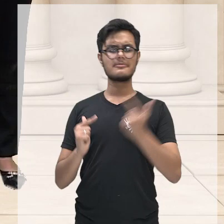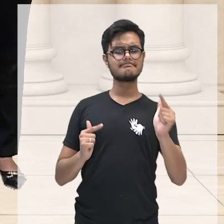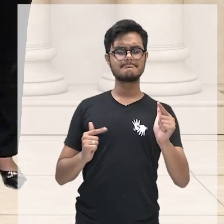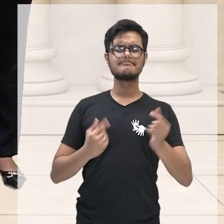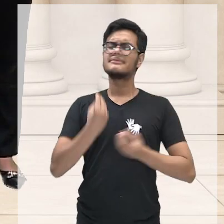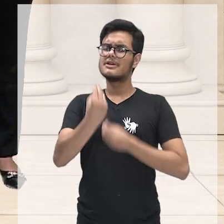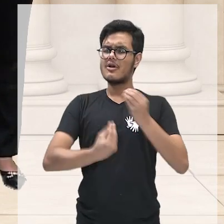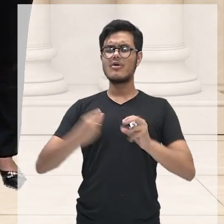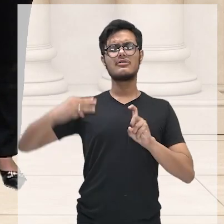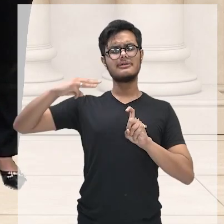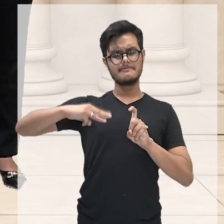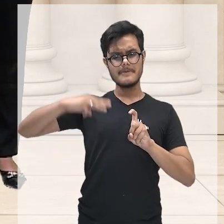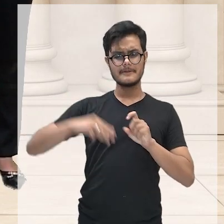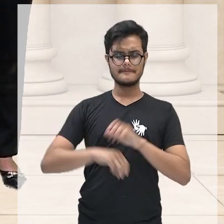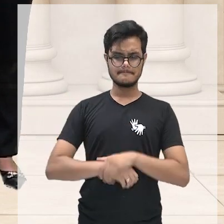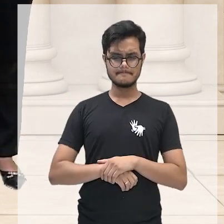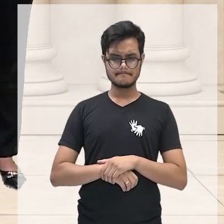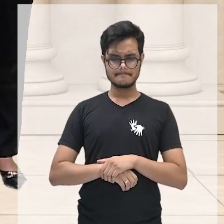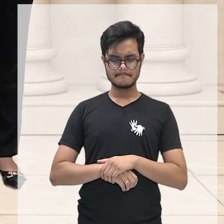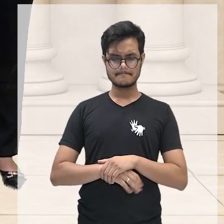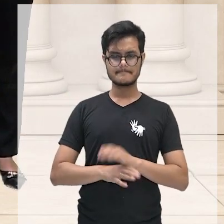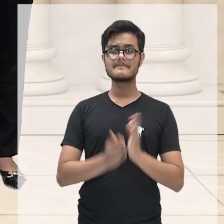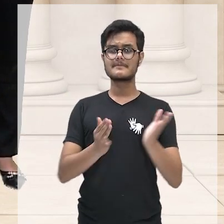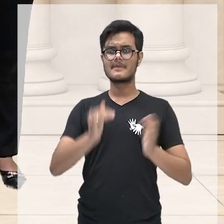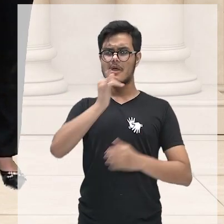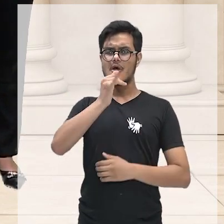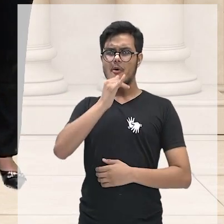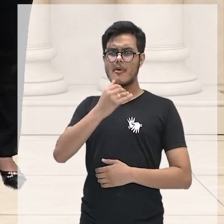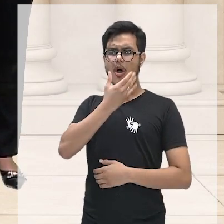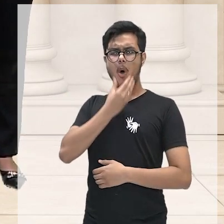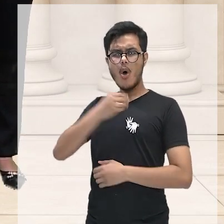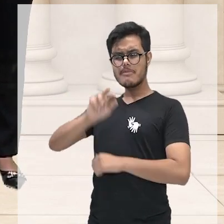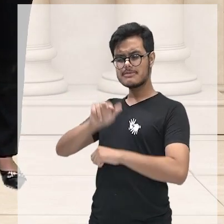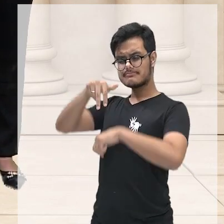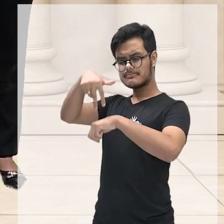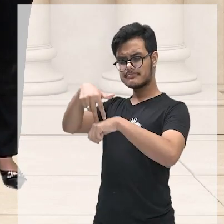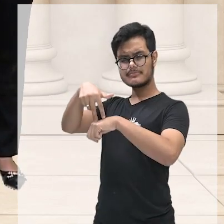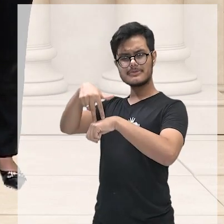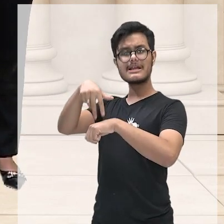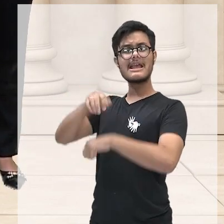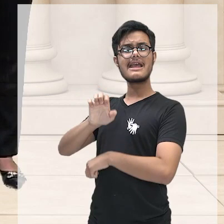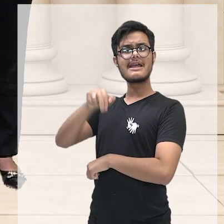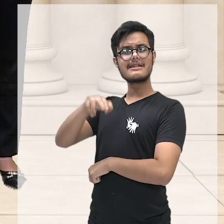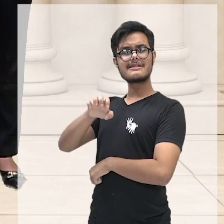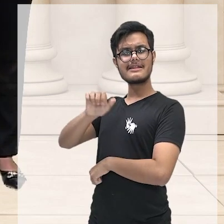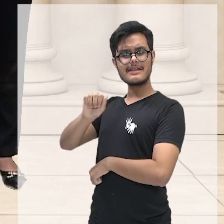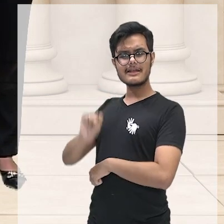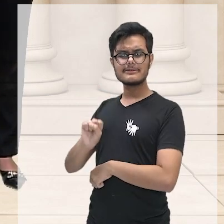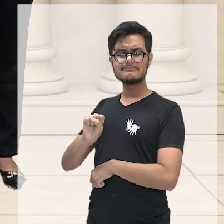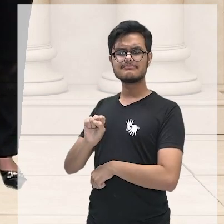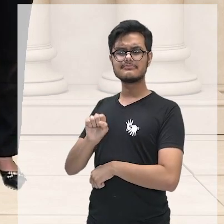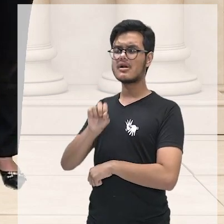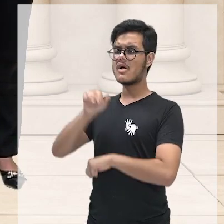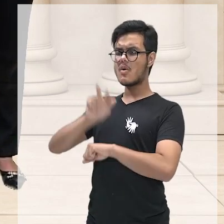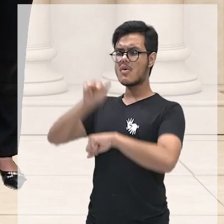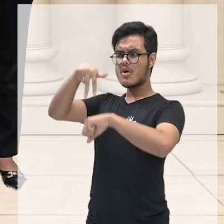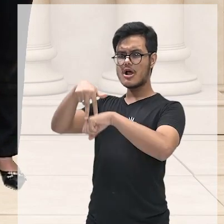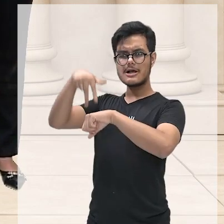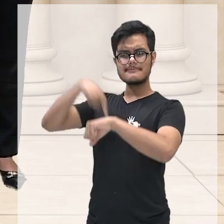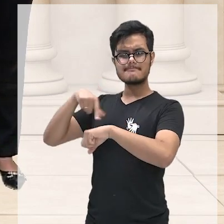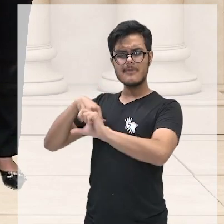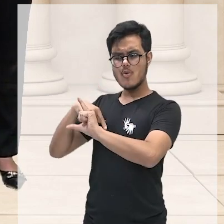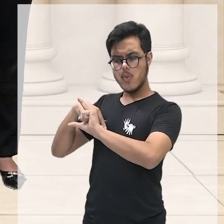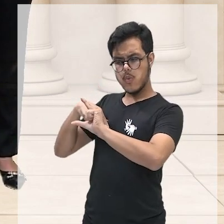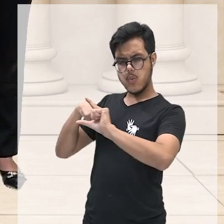mitológica de Roma dentre elas a do Herói e Troiano Eneias que conseguiu fugir da cidade de